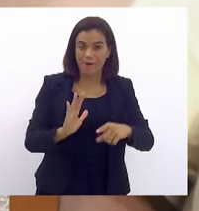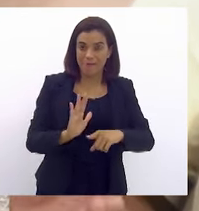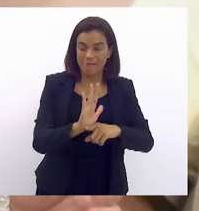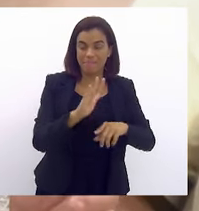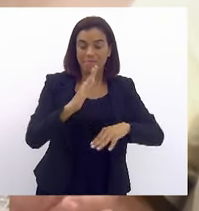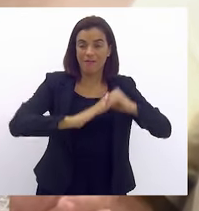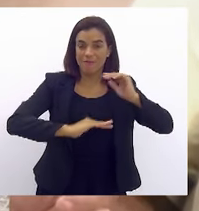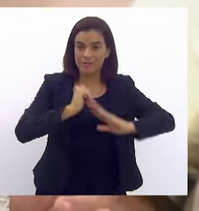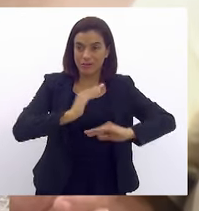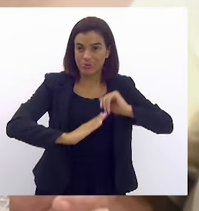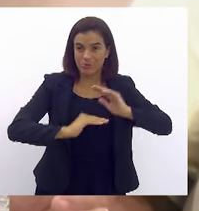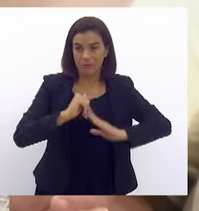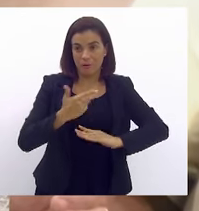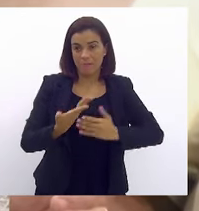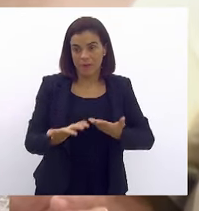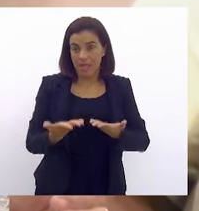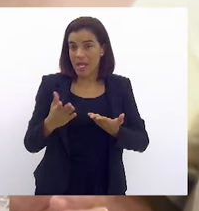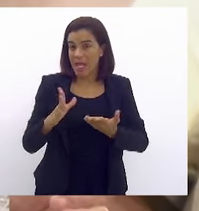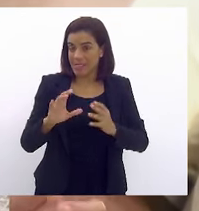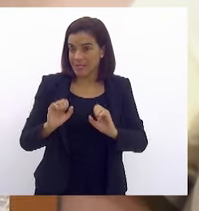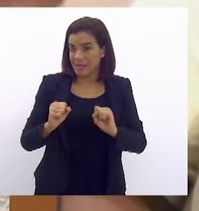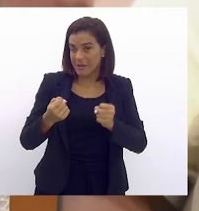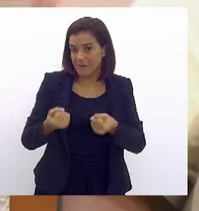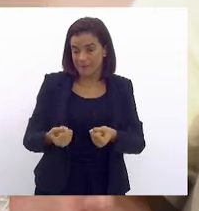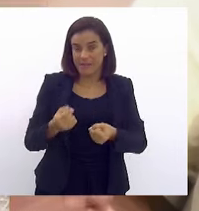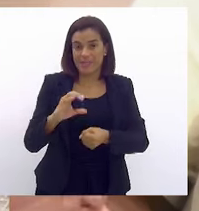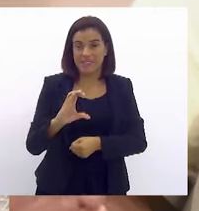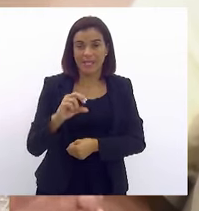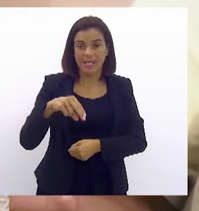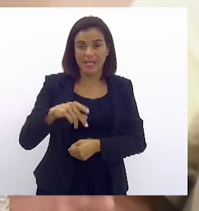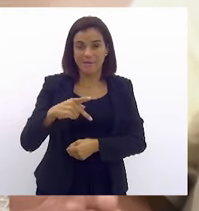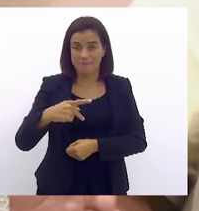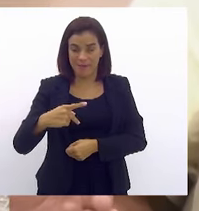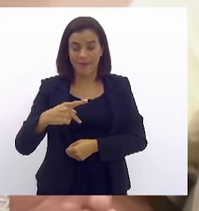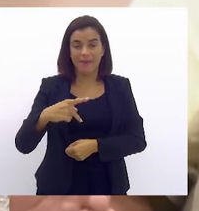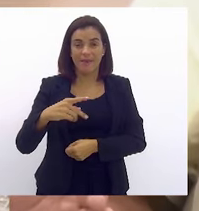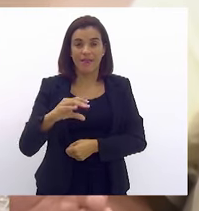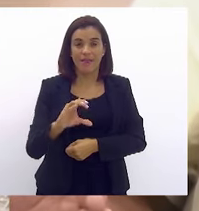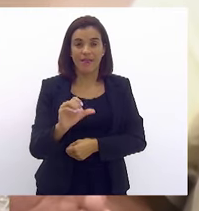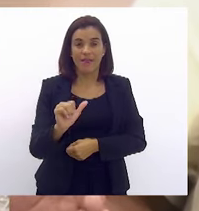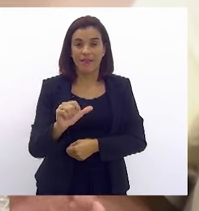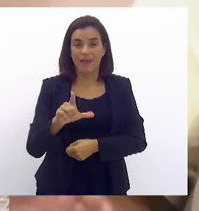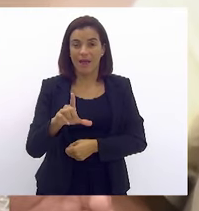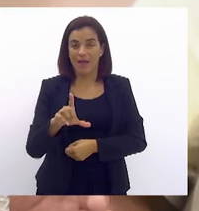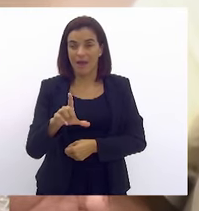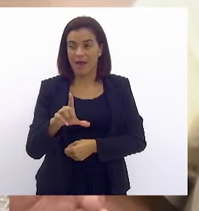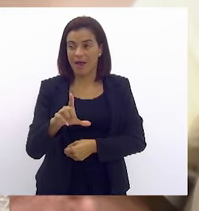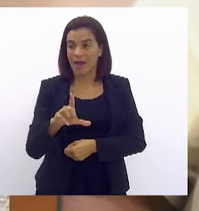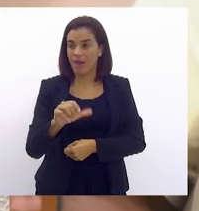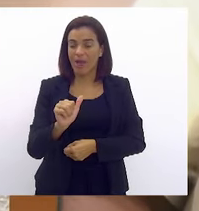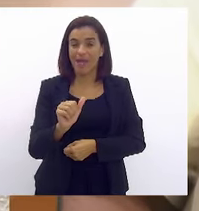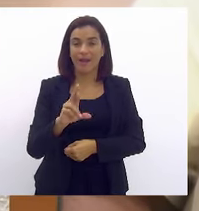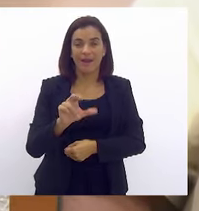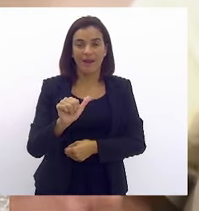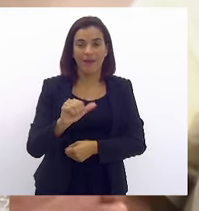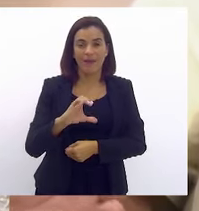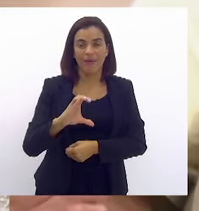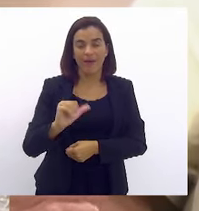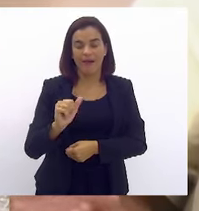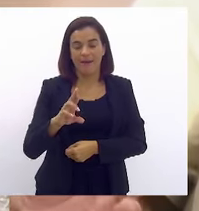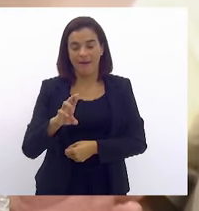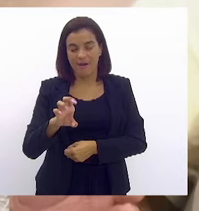essa agenda da demarcação da FMP do Rio Itaucaia está avançando lá no INEA. Eu não tenho uma